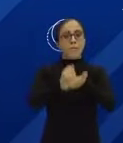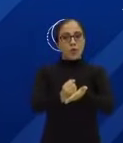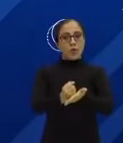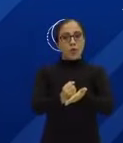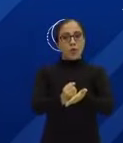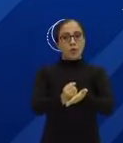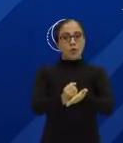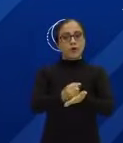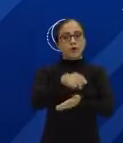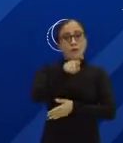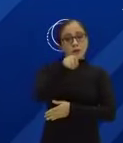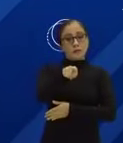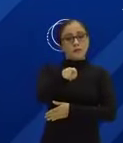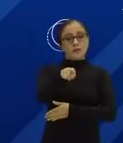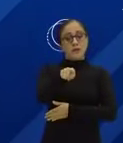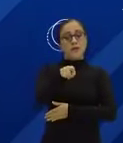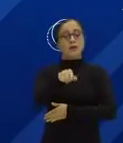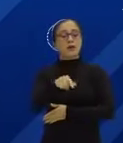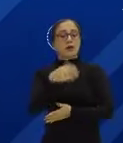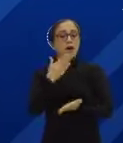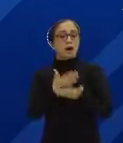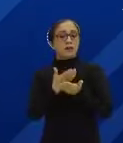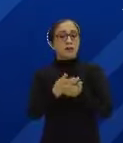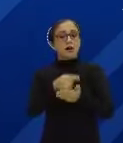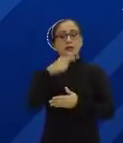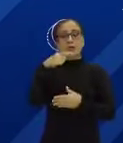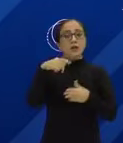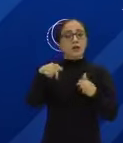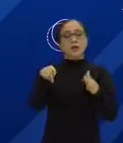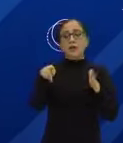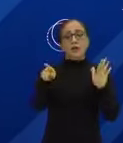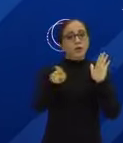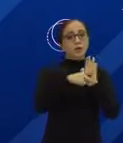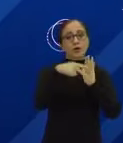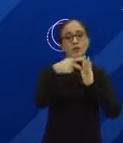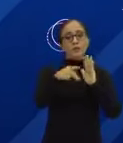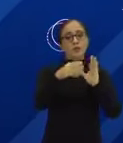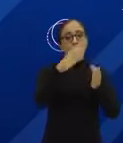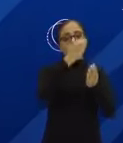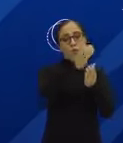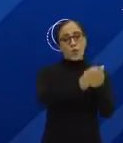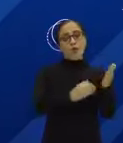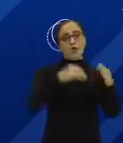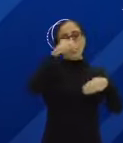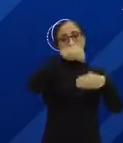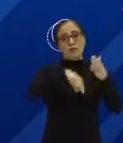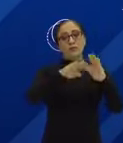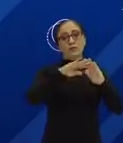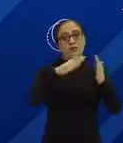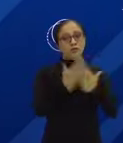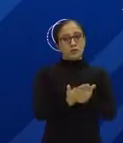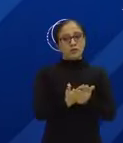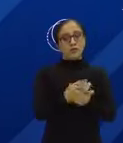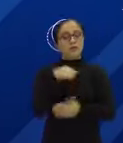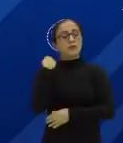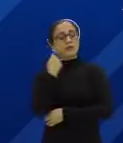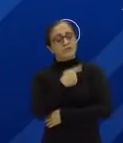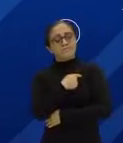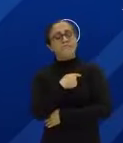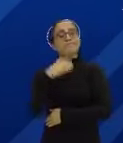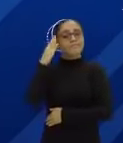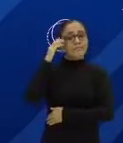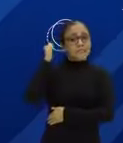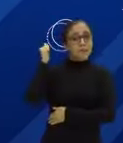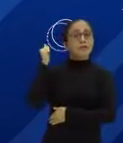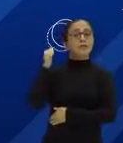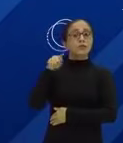que essas aulas não serão computadas no currículo escolar de vocês, porque nós sabemos que muitos alunos têm dificuldades ao acesso a essas